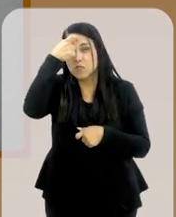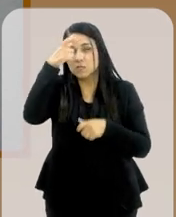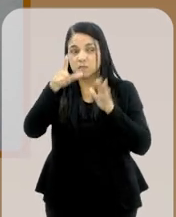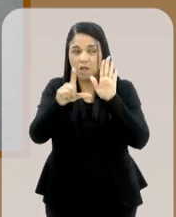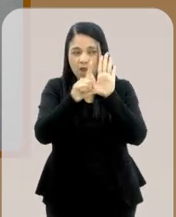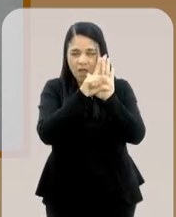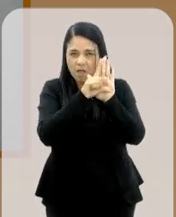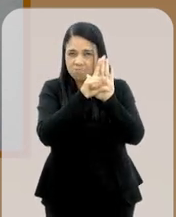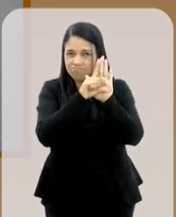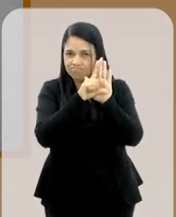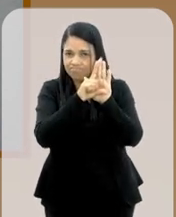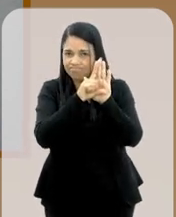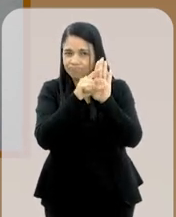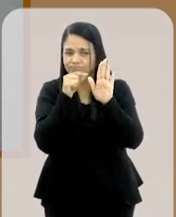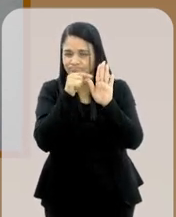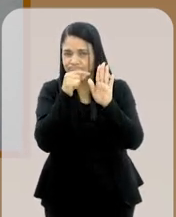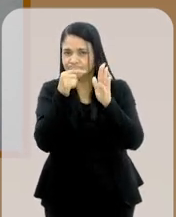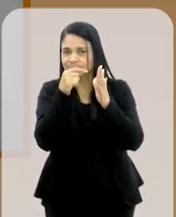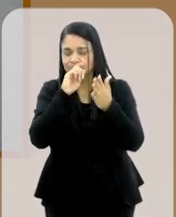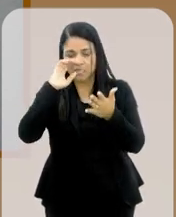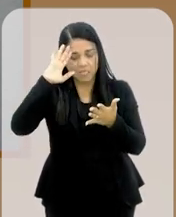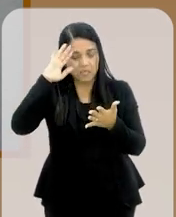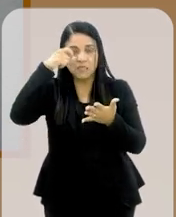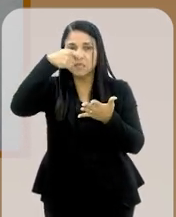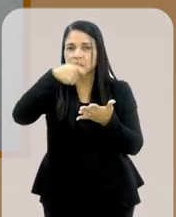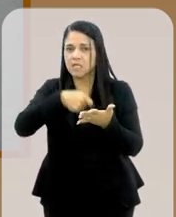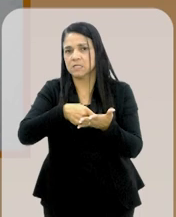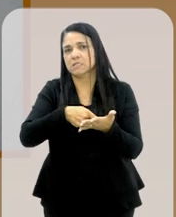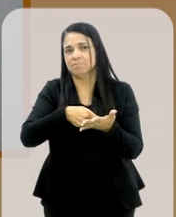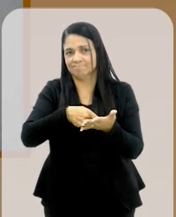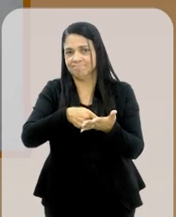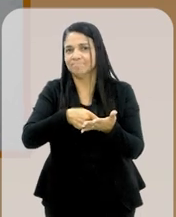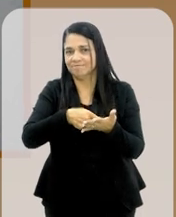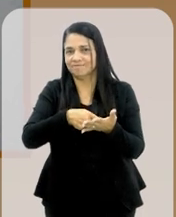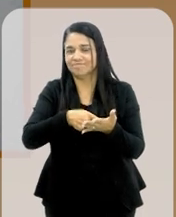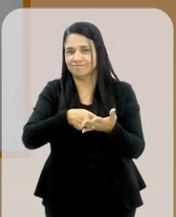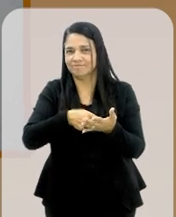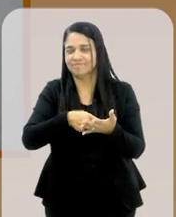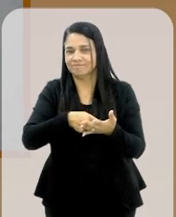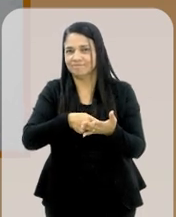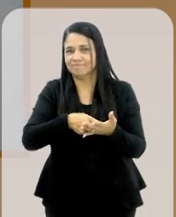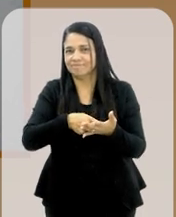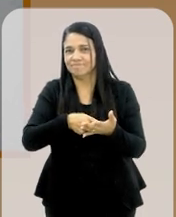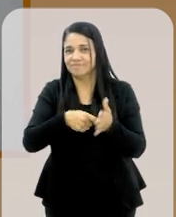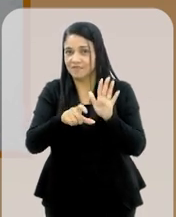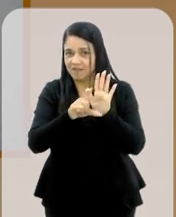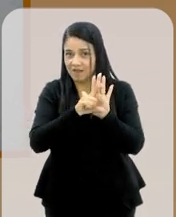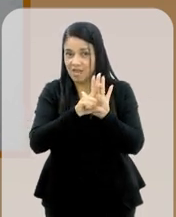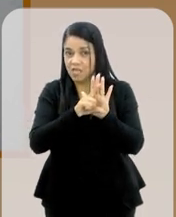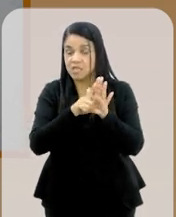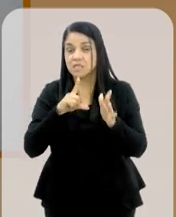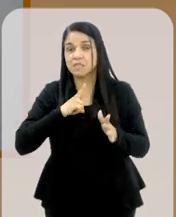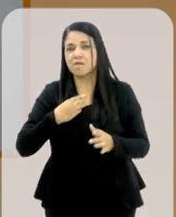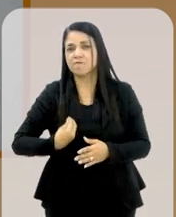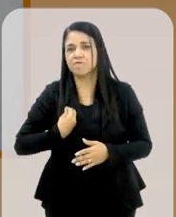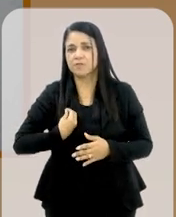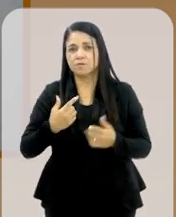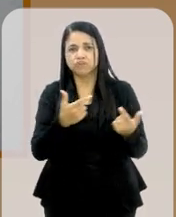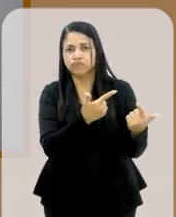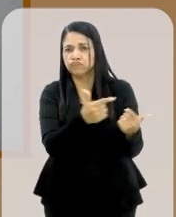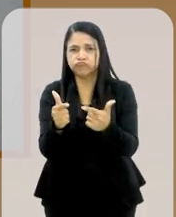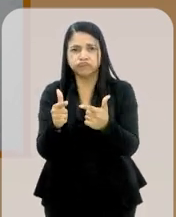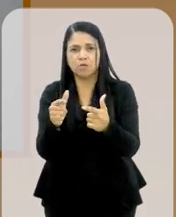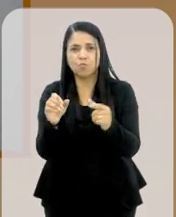consciência do que ela traz, do que ela determina, né, para que a gente consiga ter uma vida